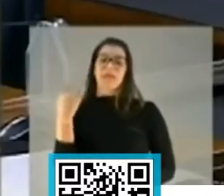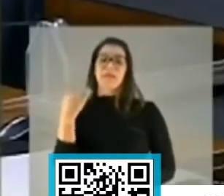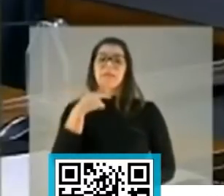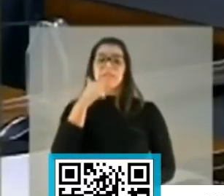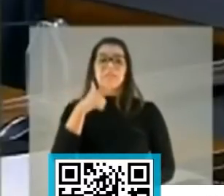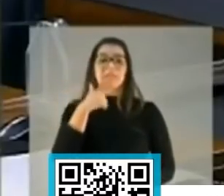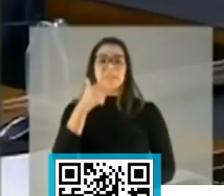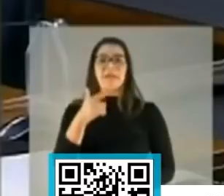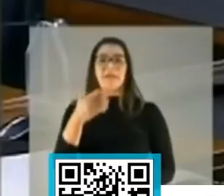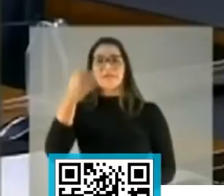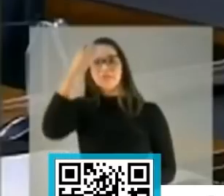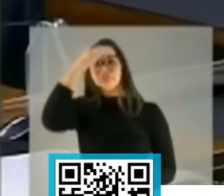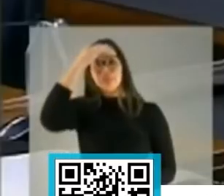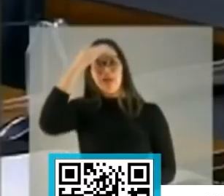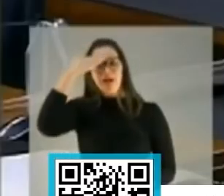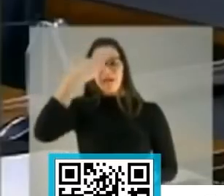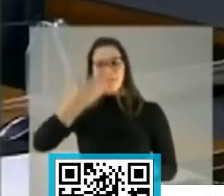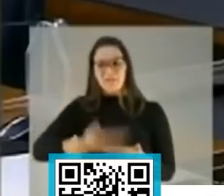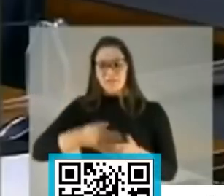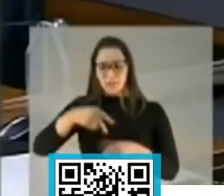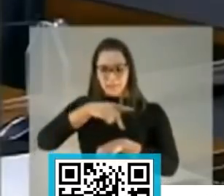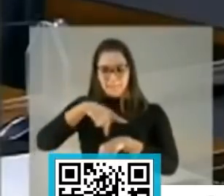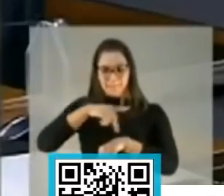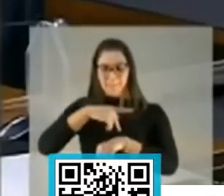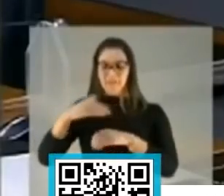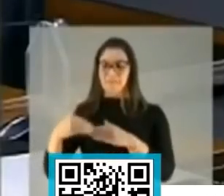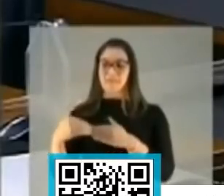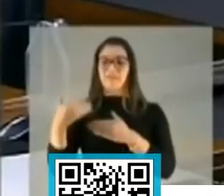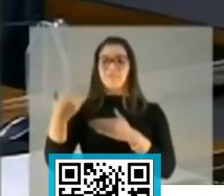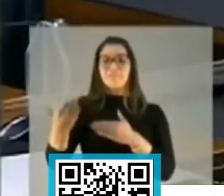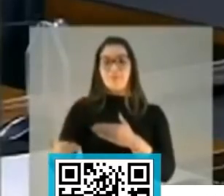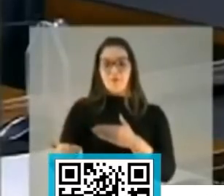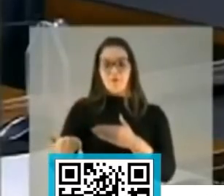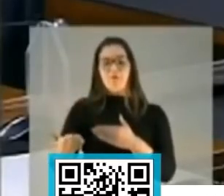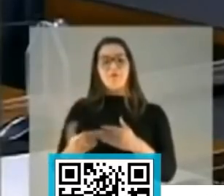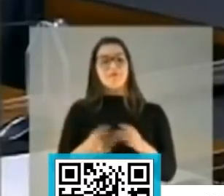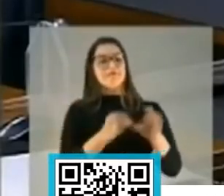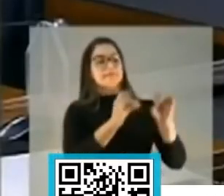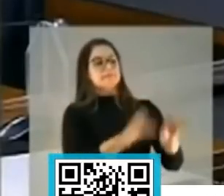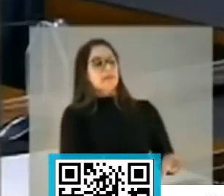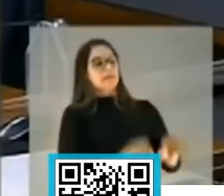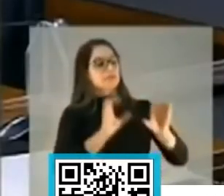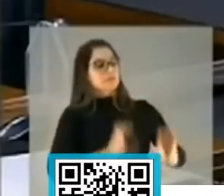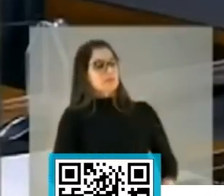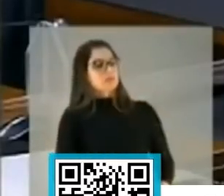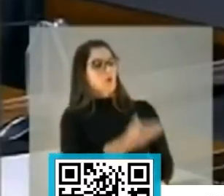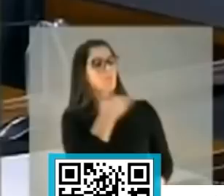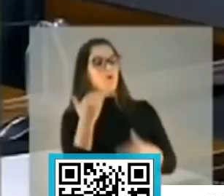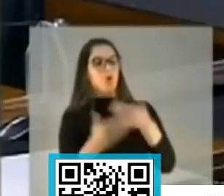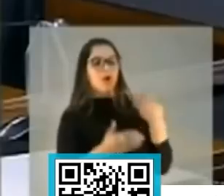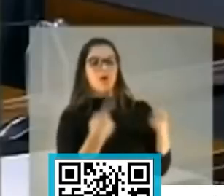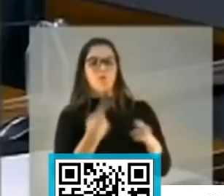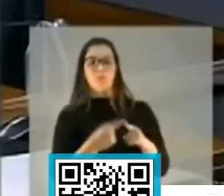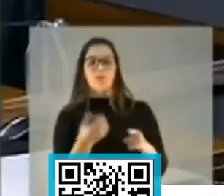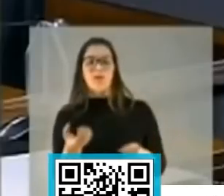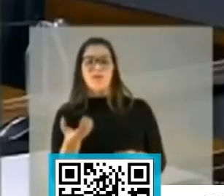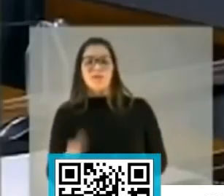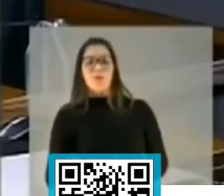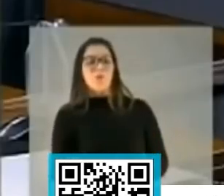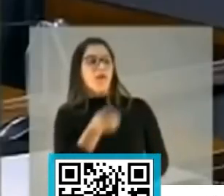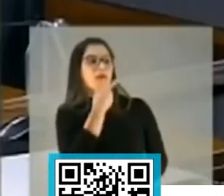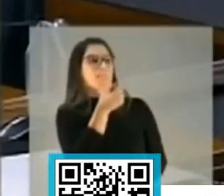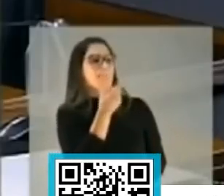em sã consciência consegue acreditar que países no mundo afora deixam ser o cidadão morrendo porque não quer me dar um remédio